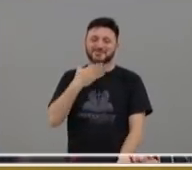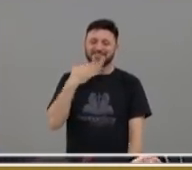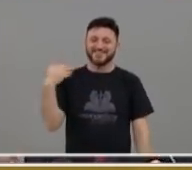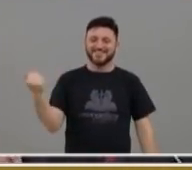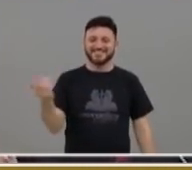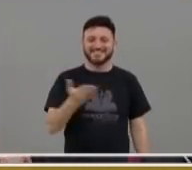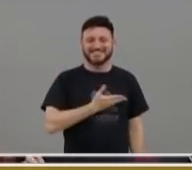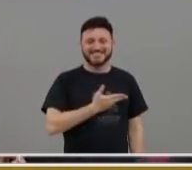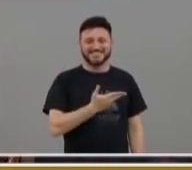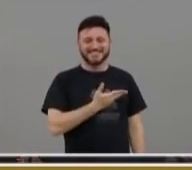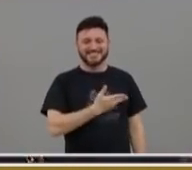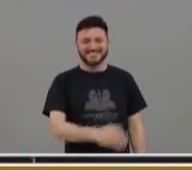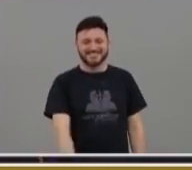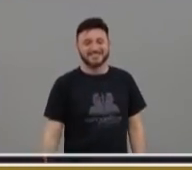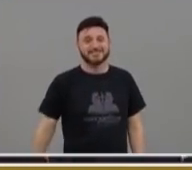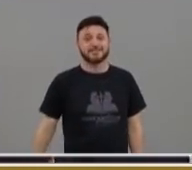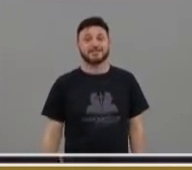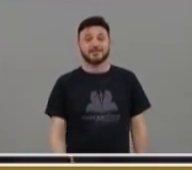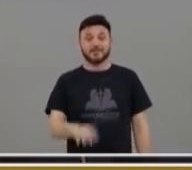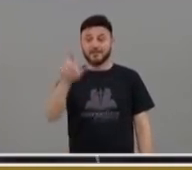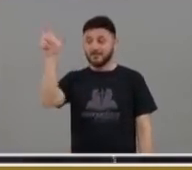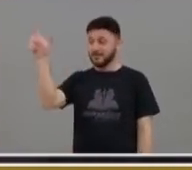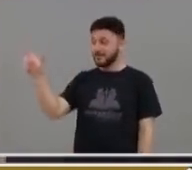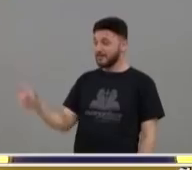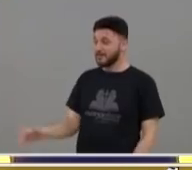Jesus. Ele é